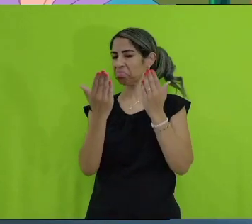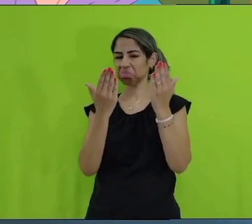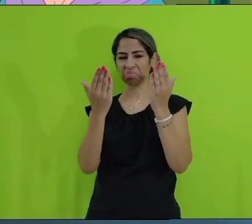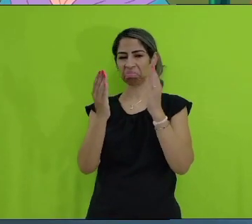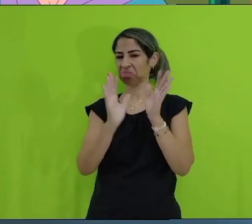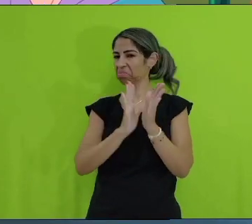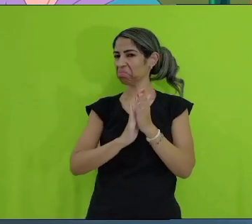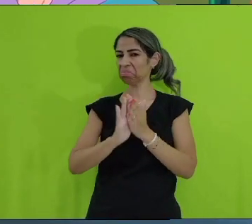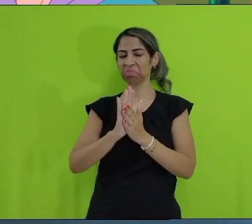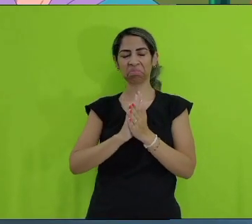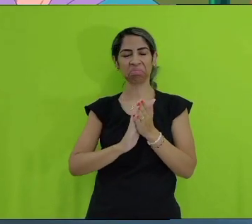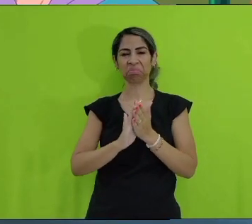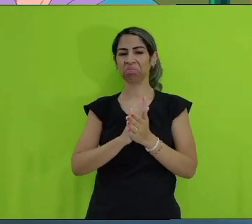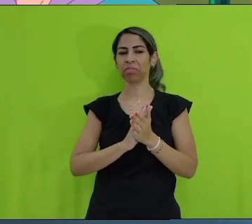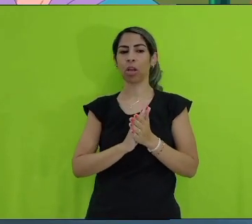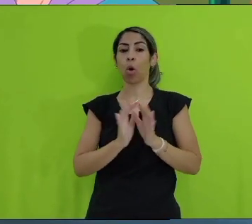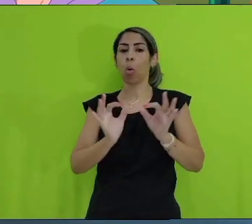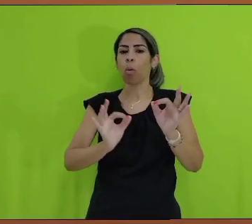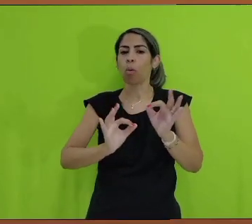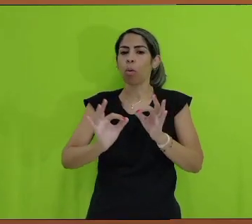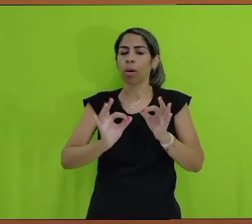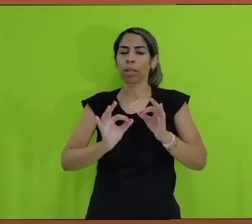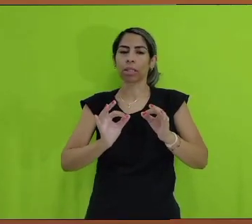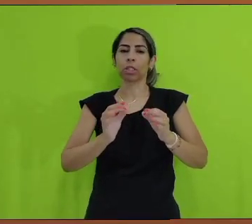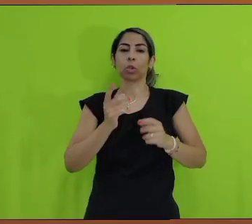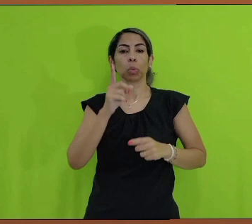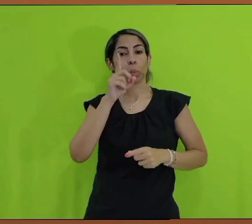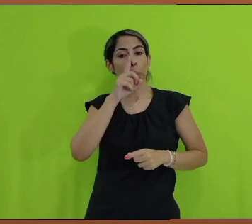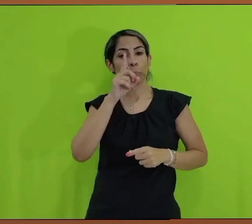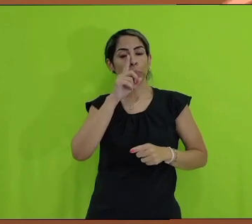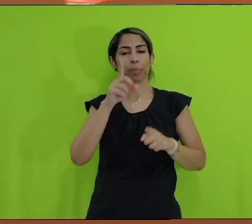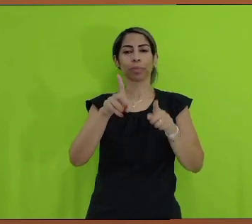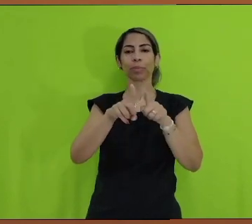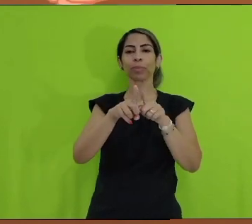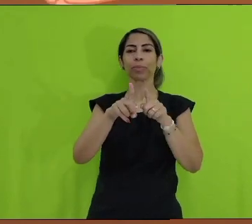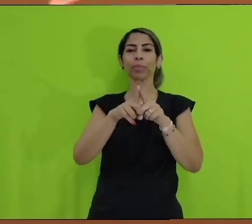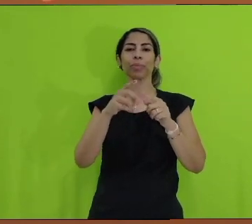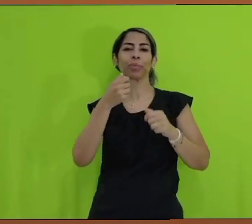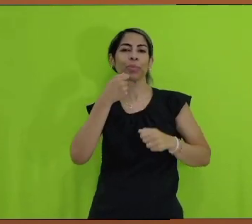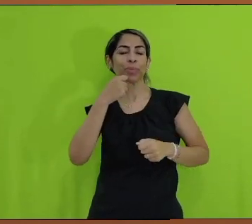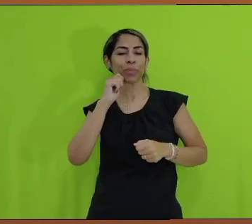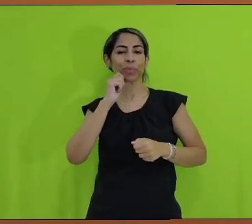Embala um saco com um pouco de pão e biscoitos e entrega para Maria e diz: